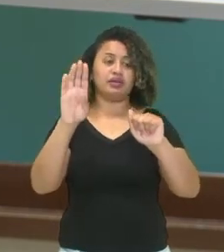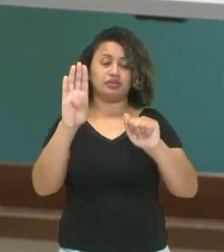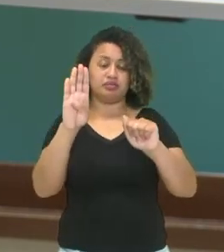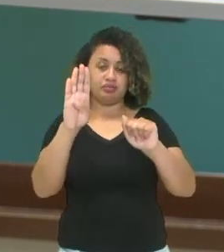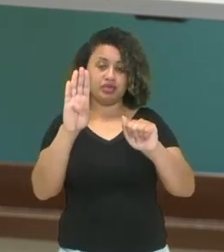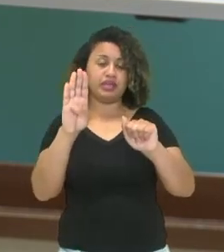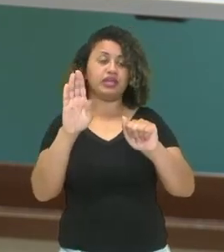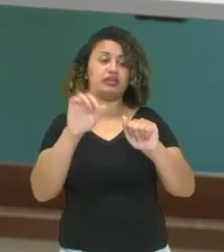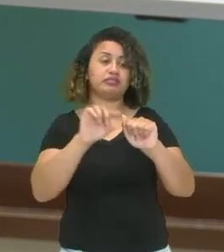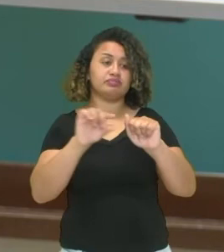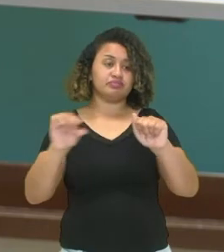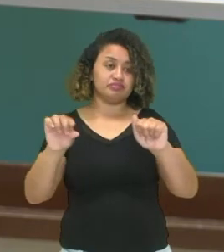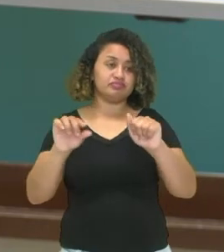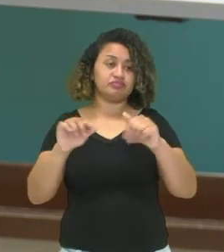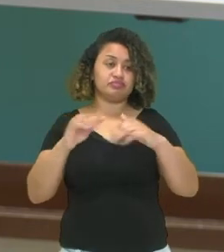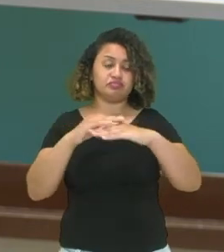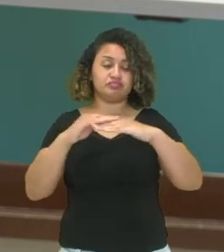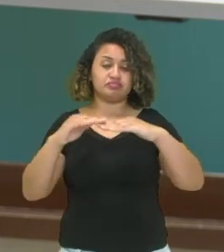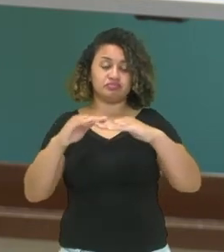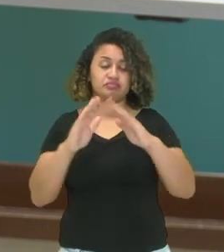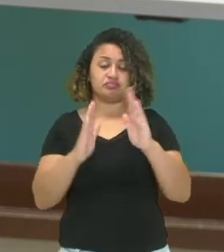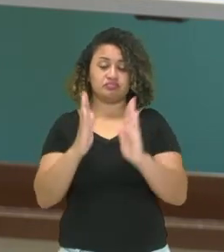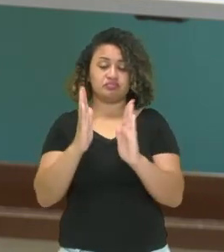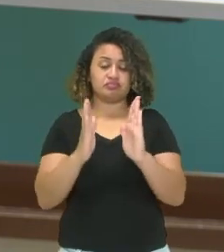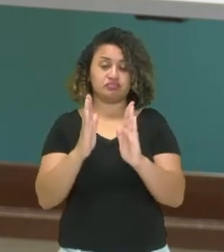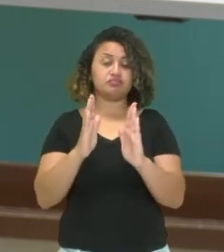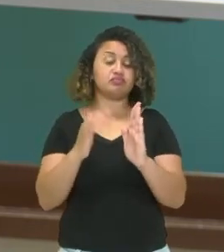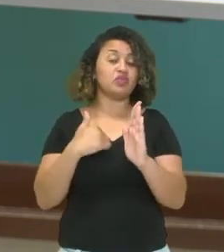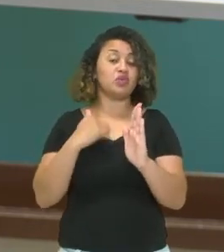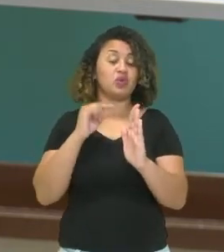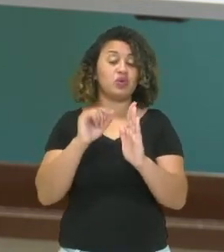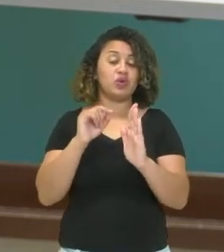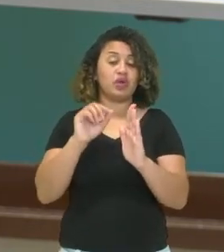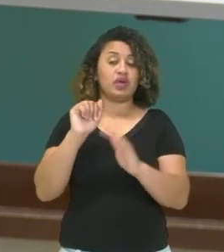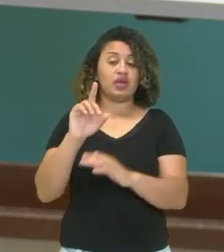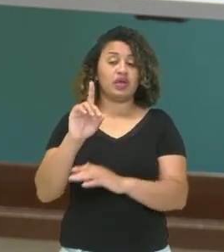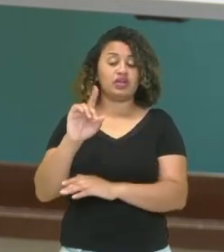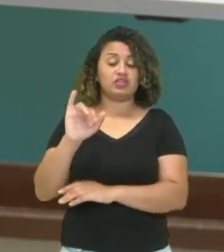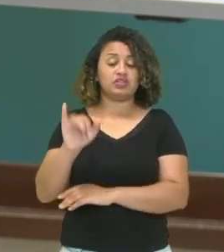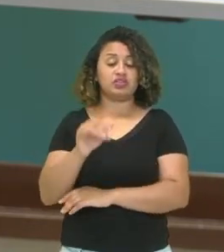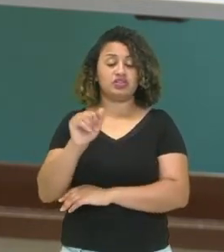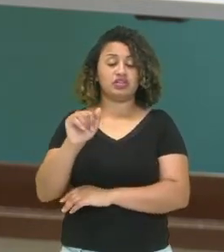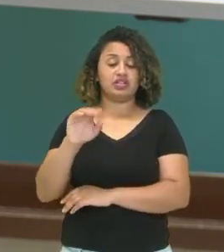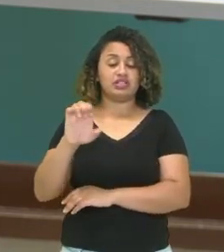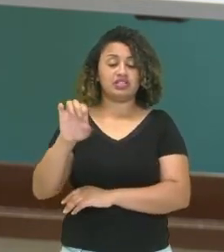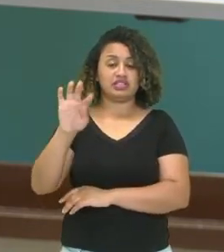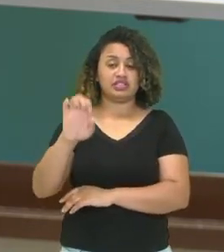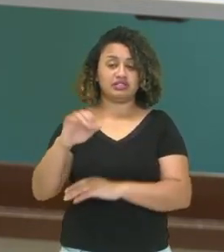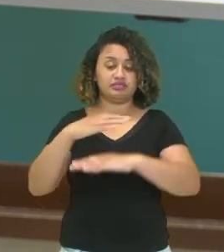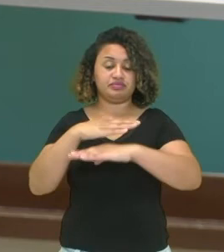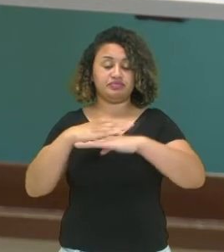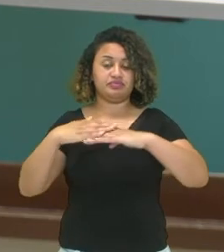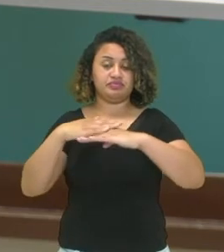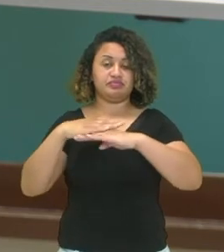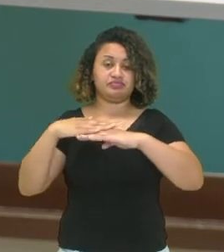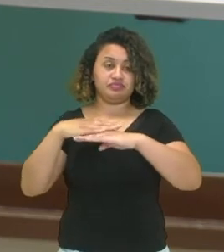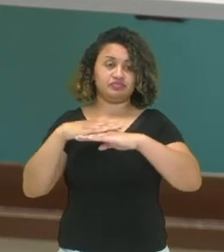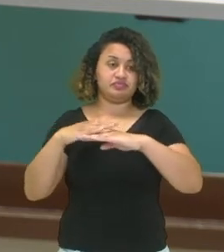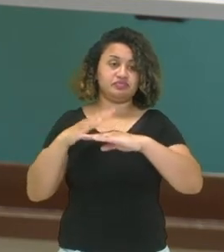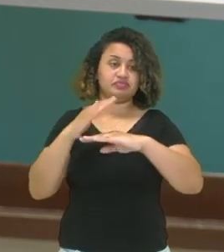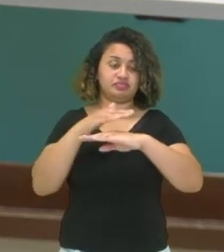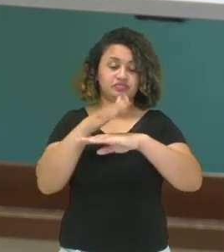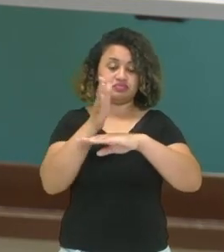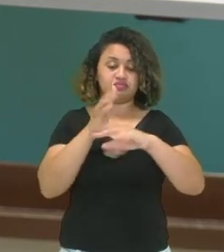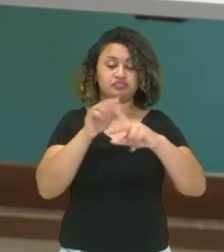um cateto, nesse caso aqui eu vou chamar de cateto adjacente porque ele está adjacente ao ângulo que eu estou